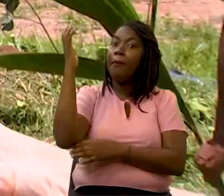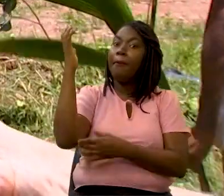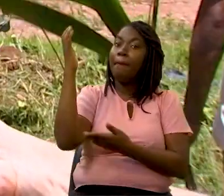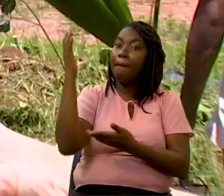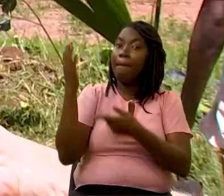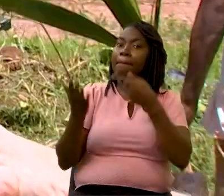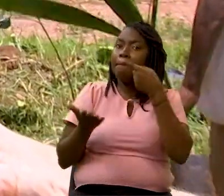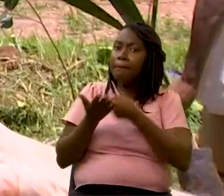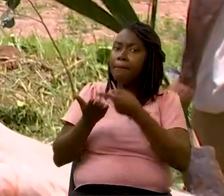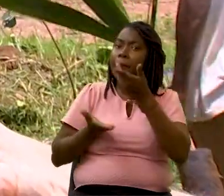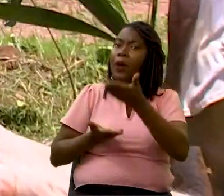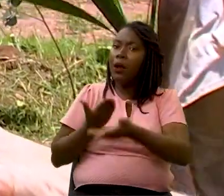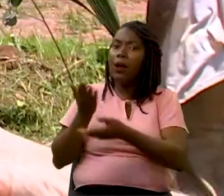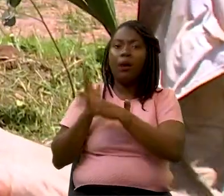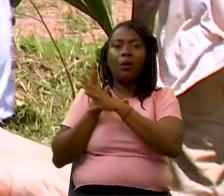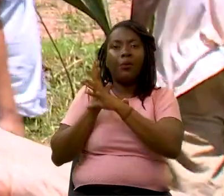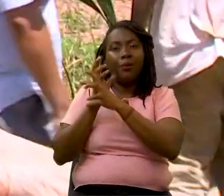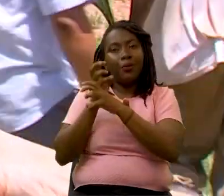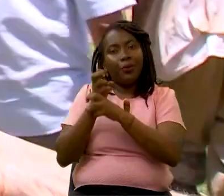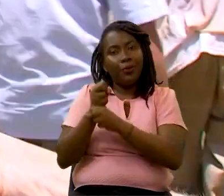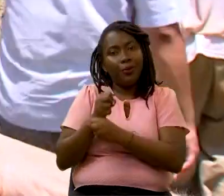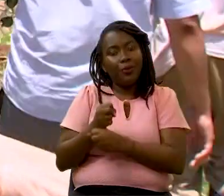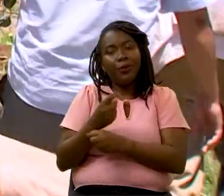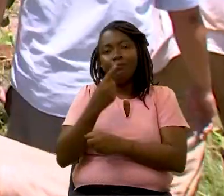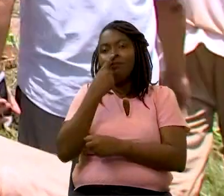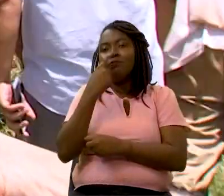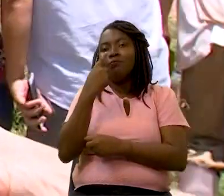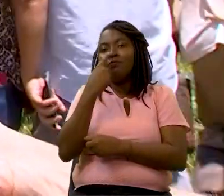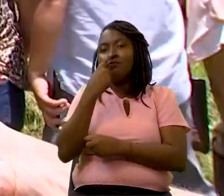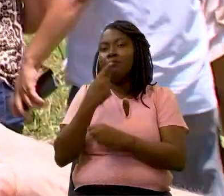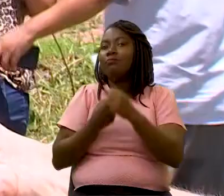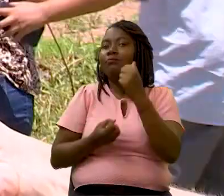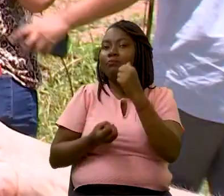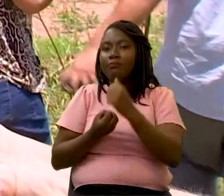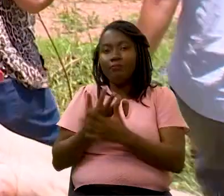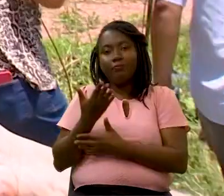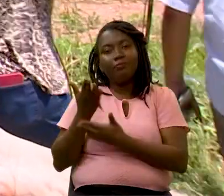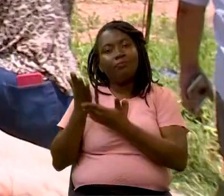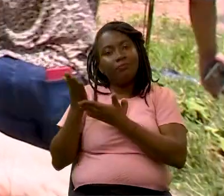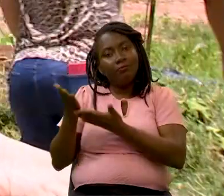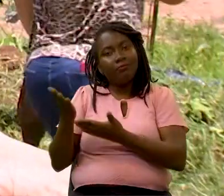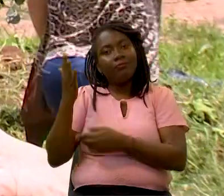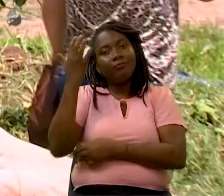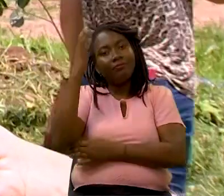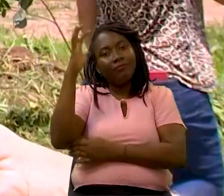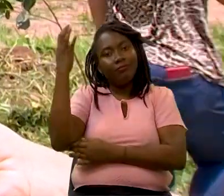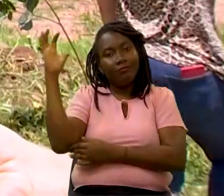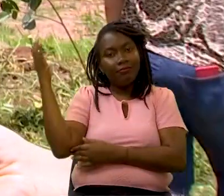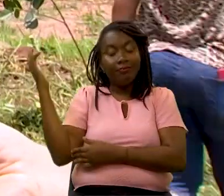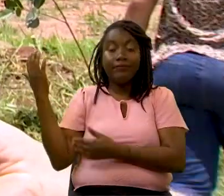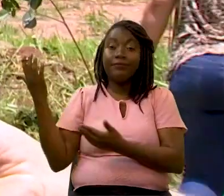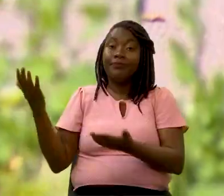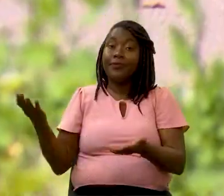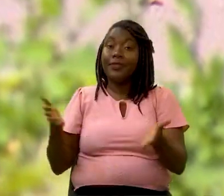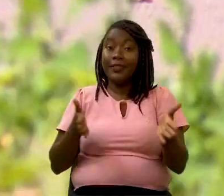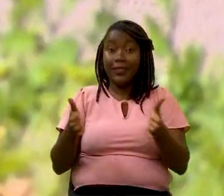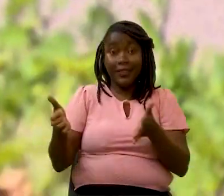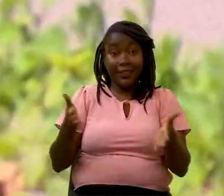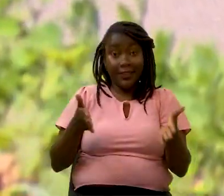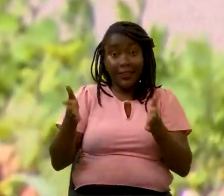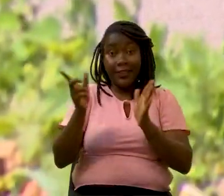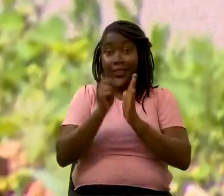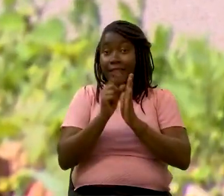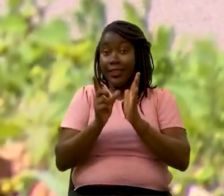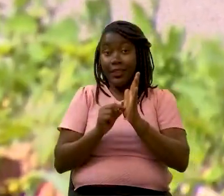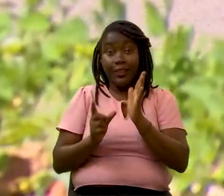sejam árvores que eles possam cuidar ao longo do tempo e criem uma relação de afeto mesmo com essa parte do meio ambiente, né? Então, em plena